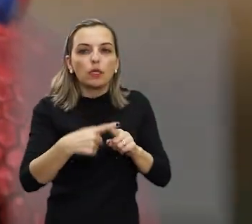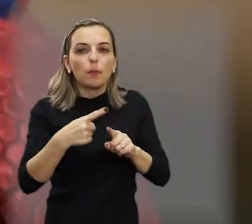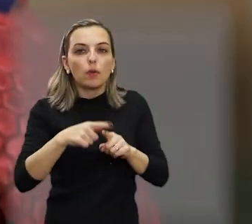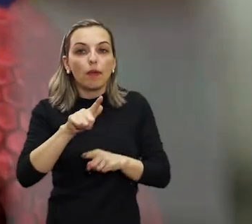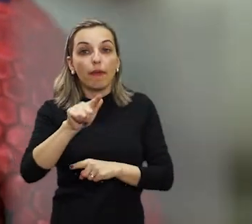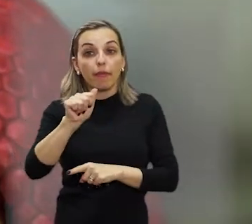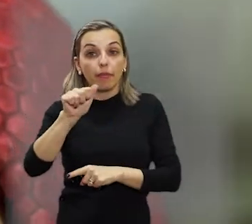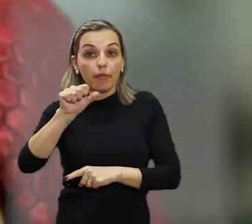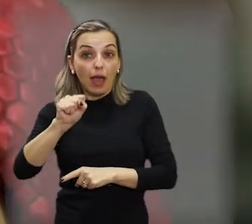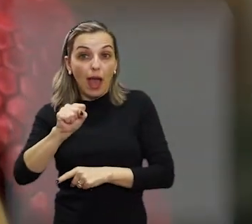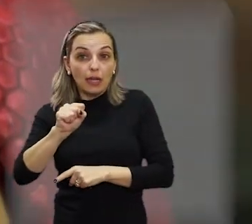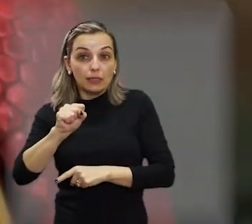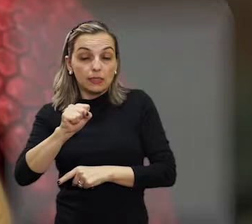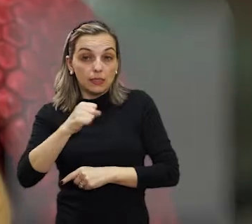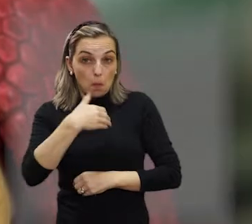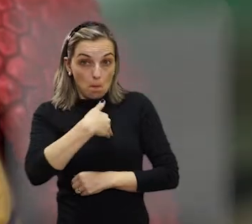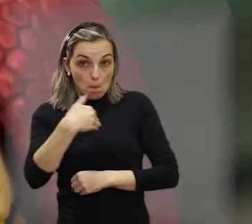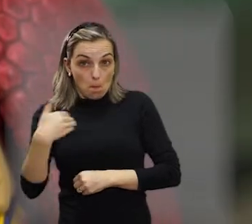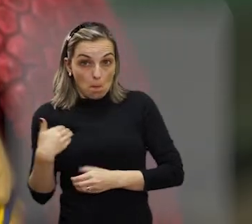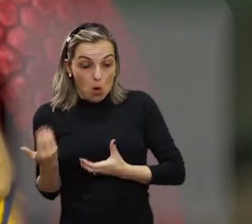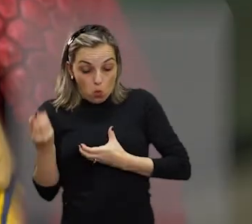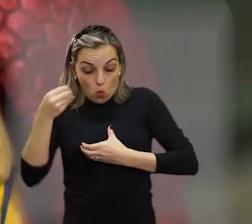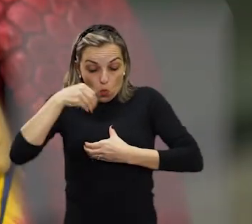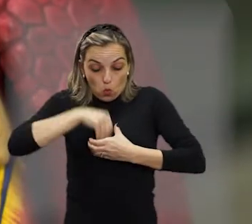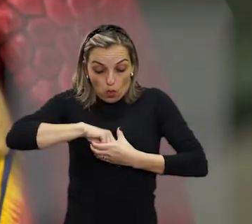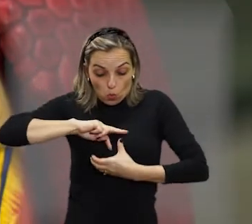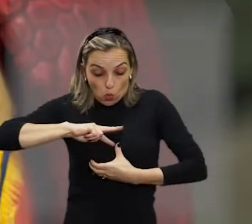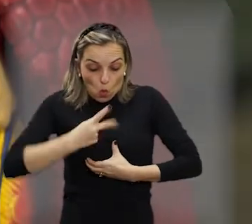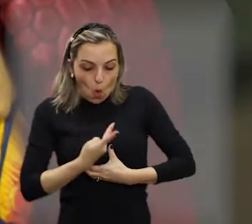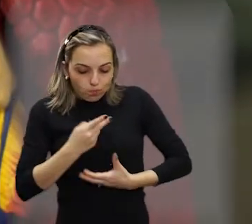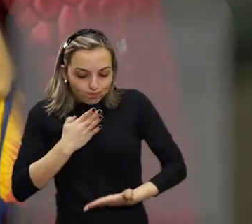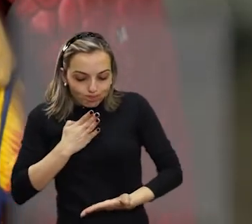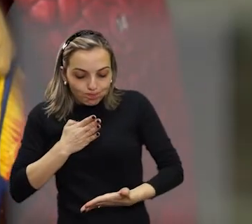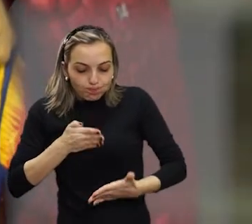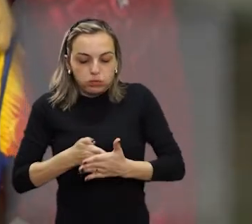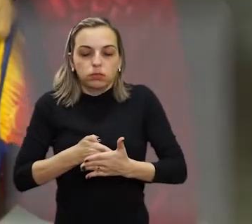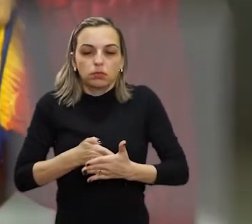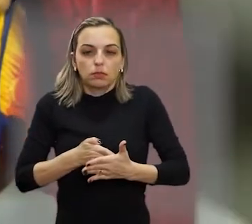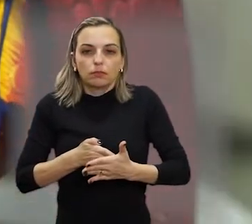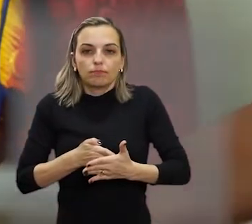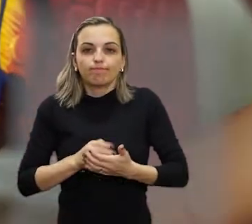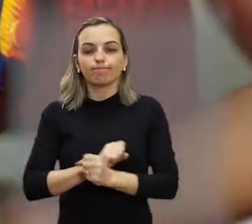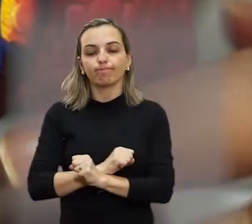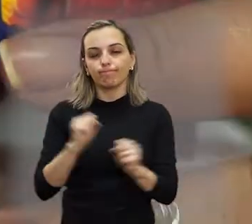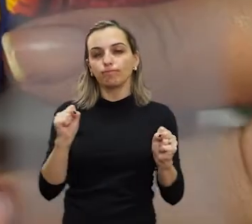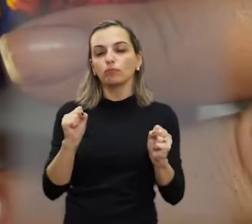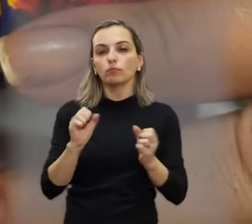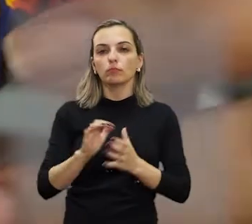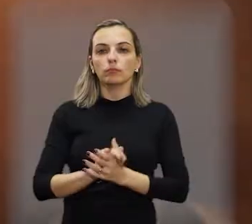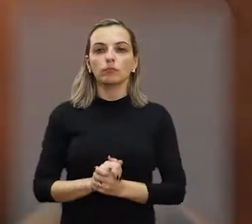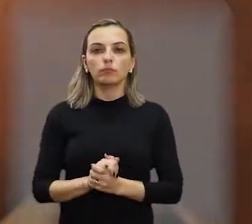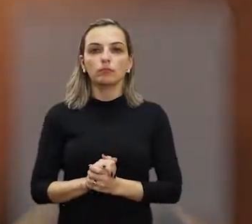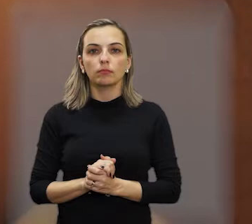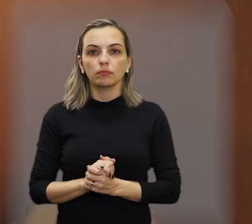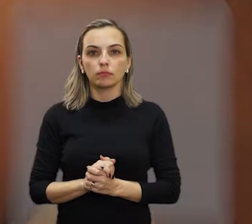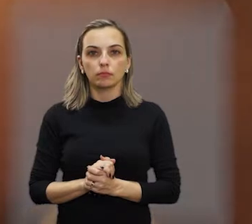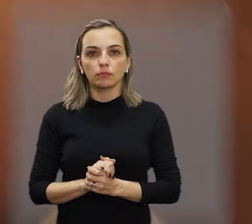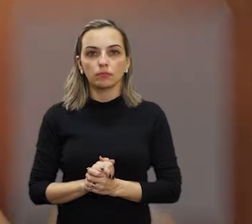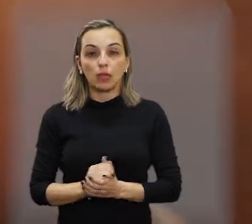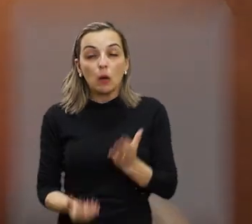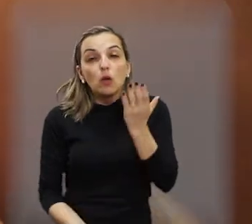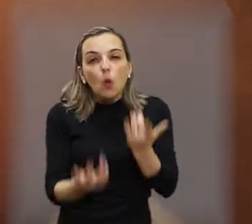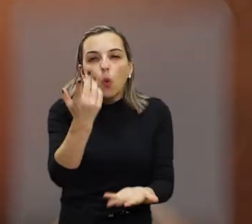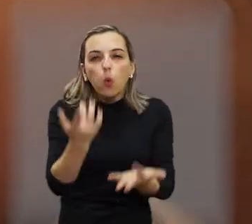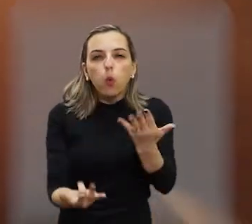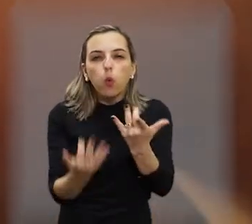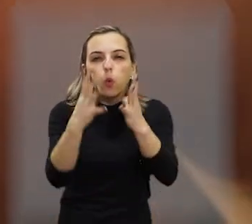colocou fogo, quem está perto do fogo, e também de asfixia. A pessoa não consegue respirar porque as trocas gasosas não conseguem ser